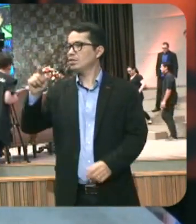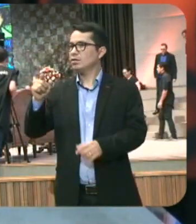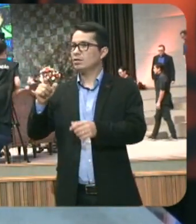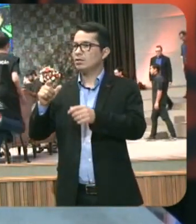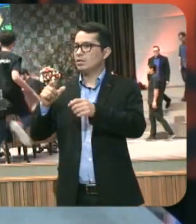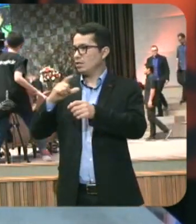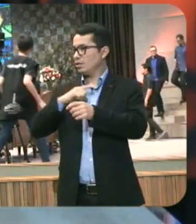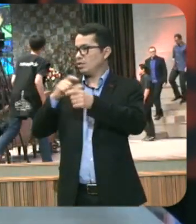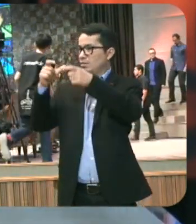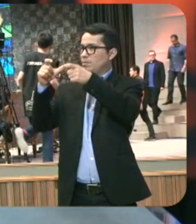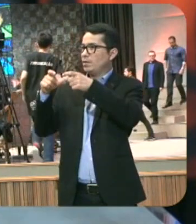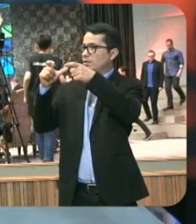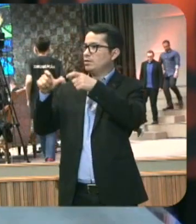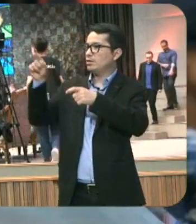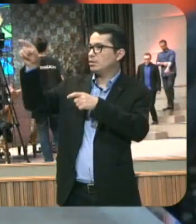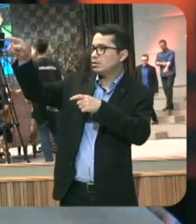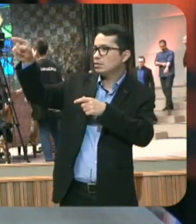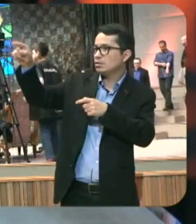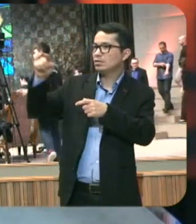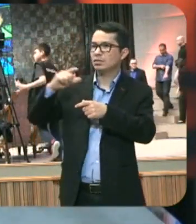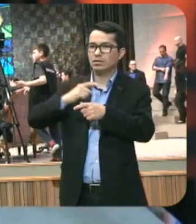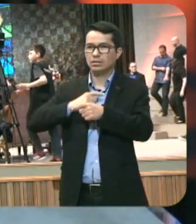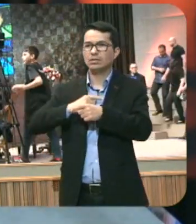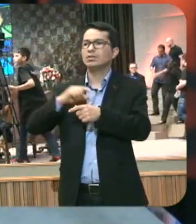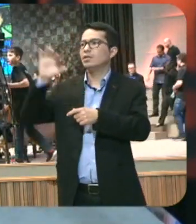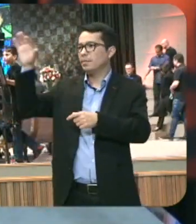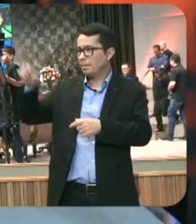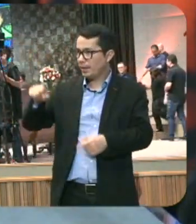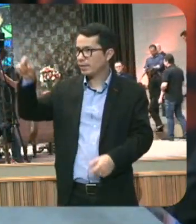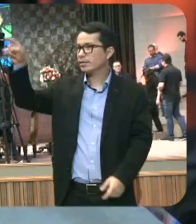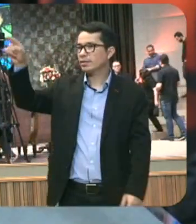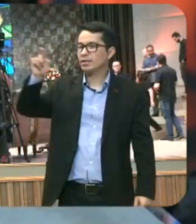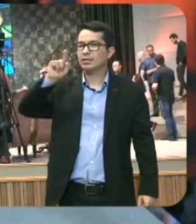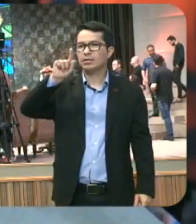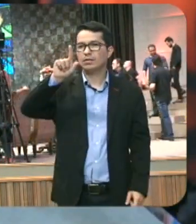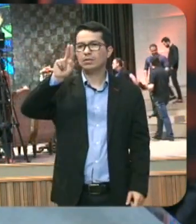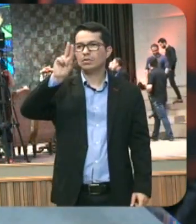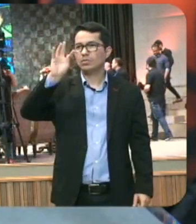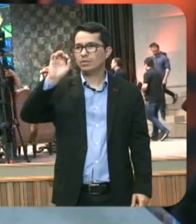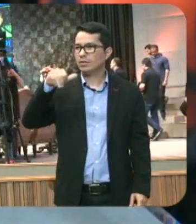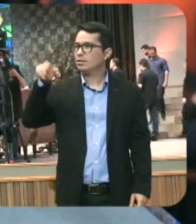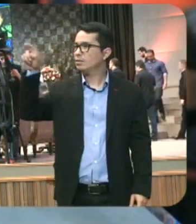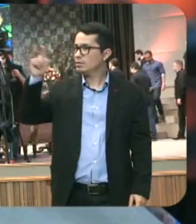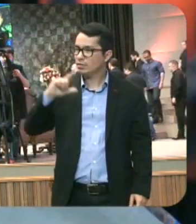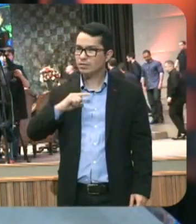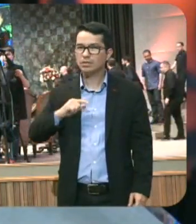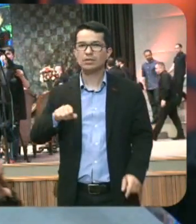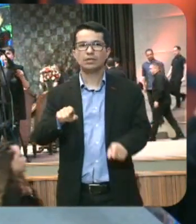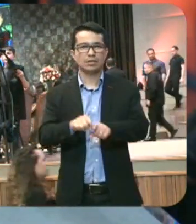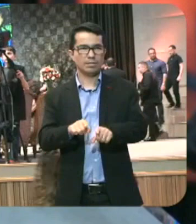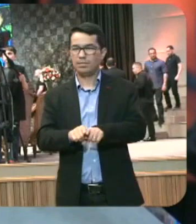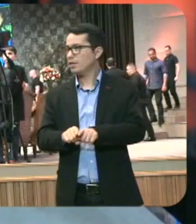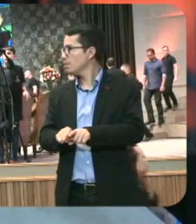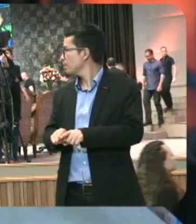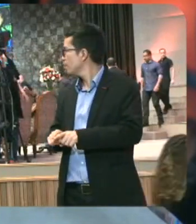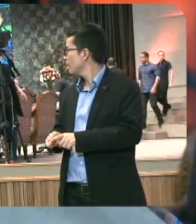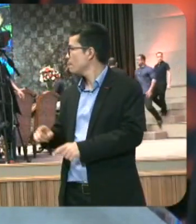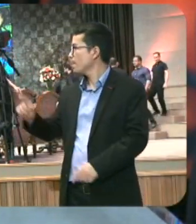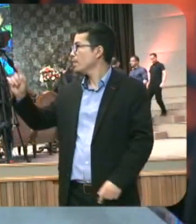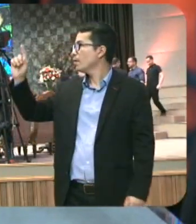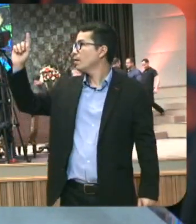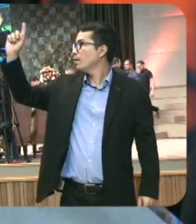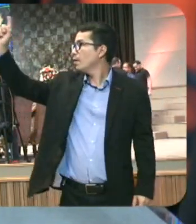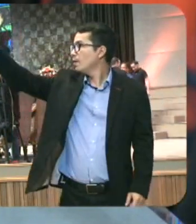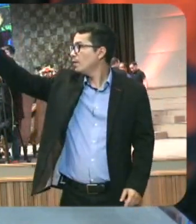centro, atrás, debaixo da galeria, você vai encontrar elementos sem glúten. E aqui à minha direita, naquela mesa